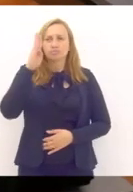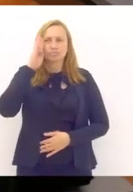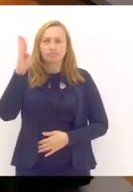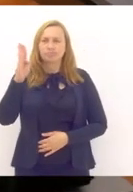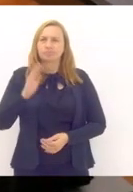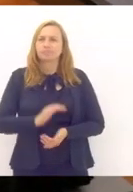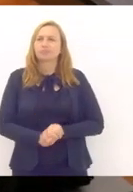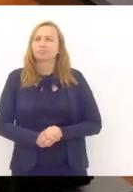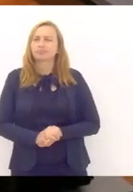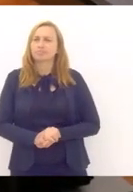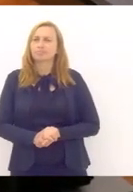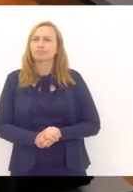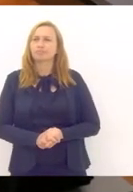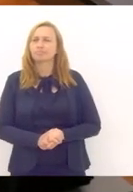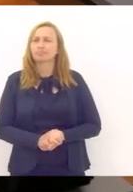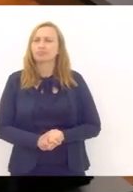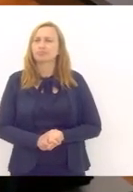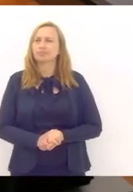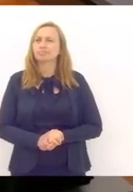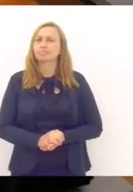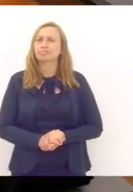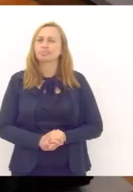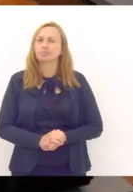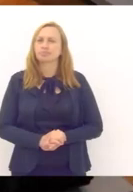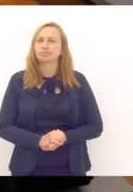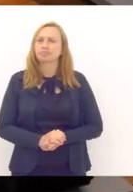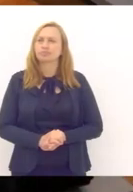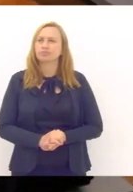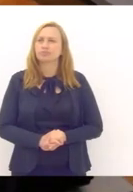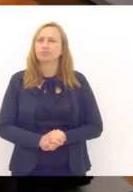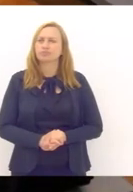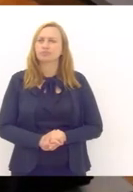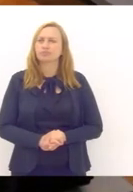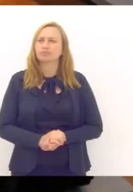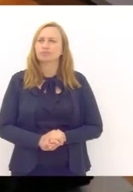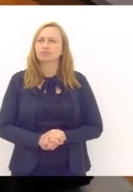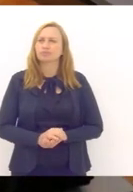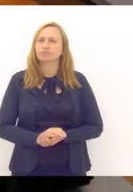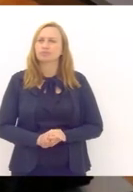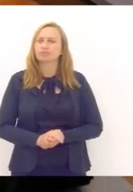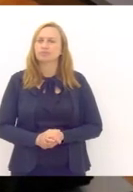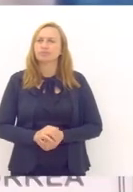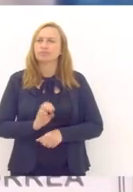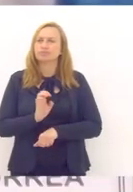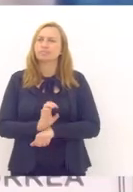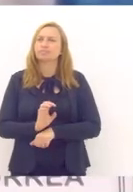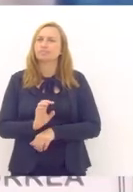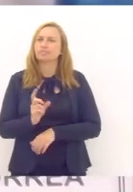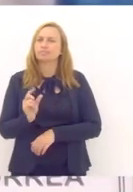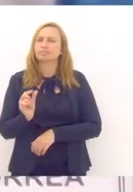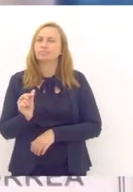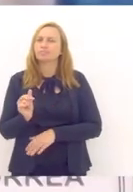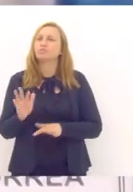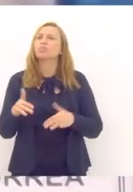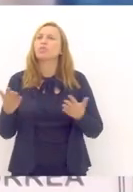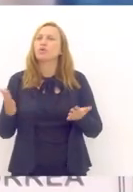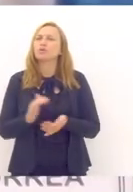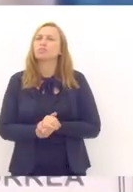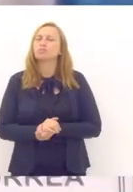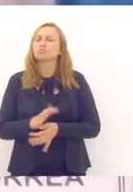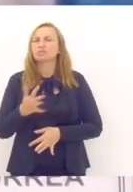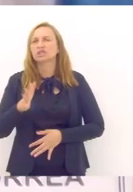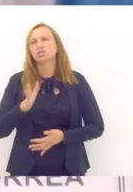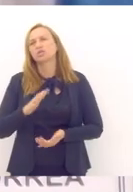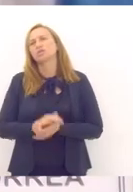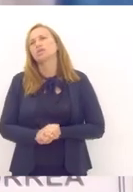mexe, você, prudencialmente, você tenta manter ele como para rodar o Estado? Qual o valor? Ah, hoje a gente deve estar mantendo pelo menos